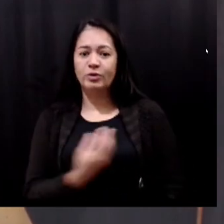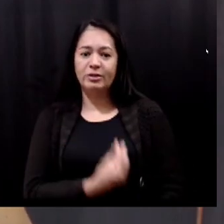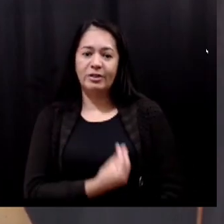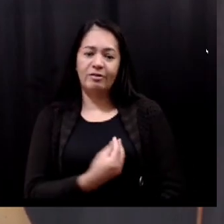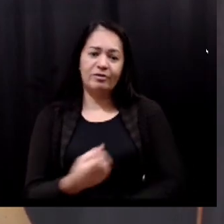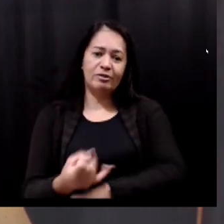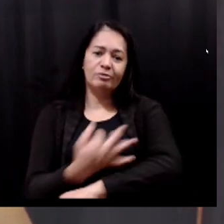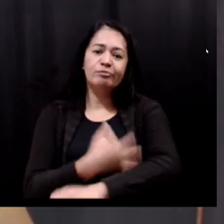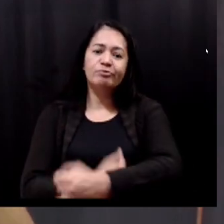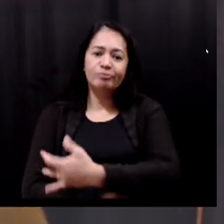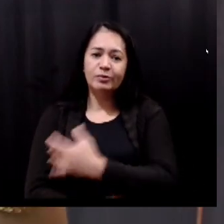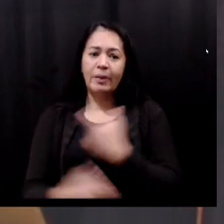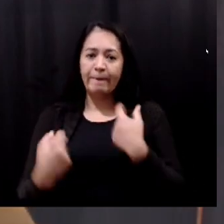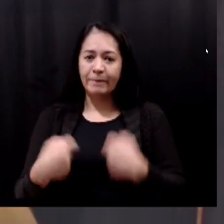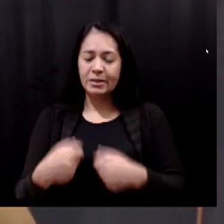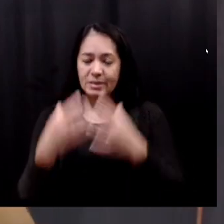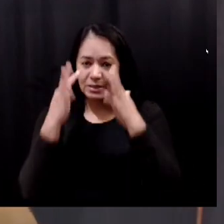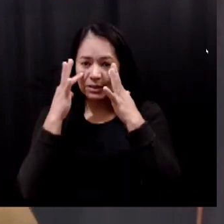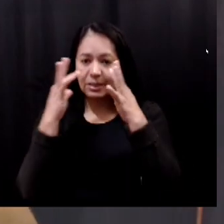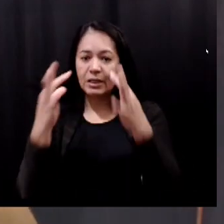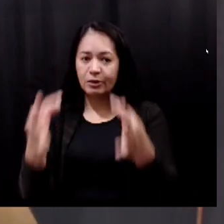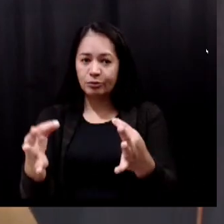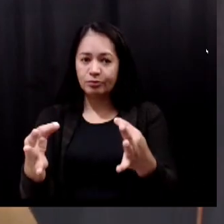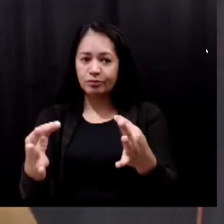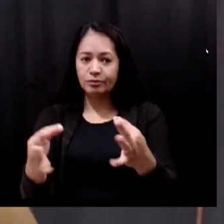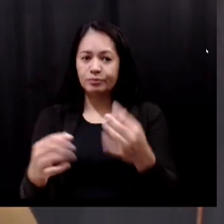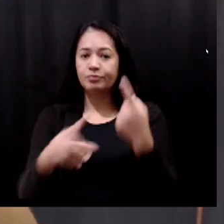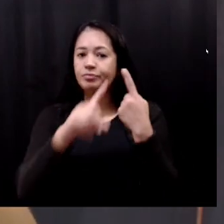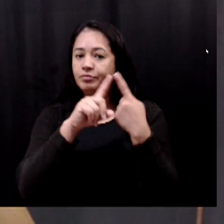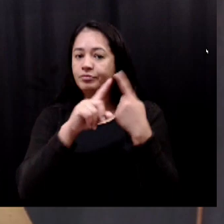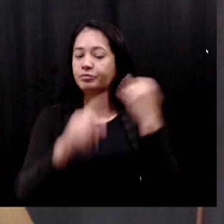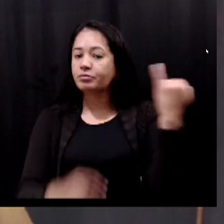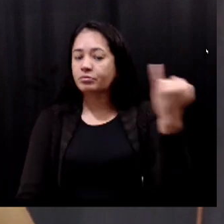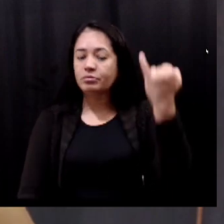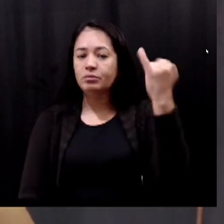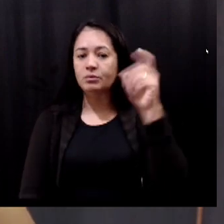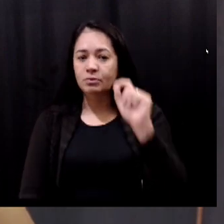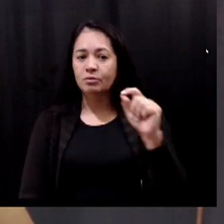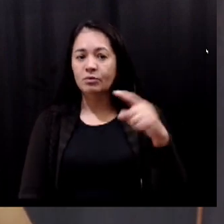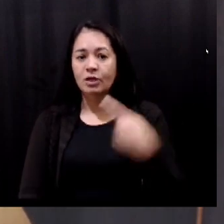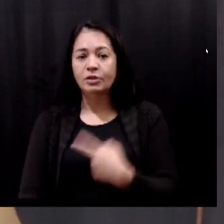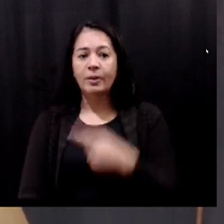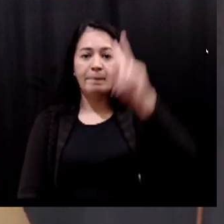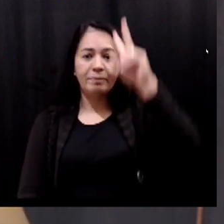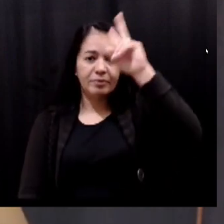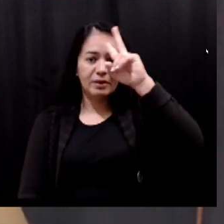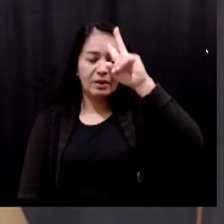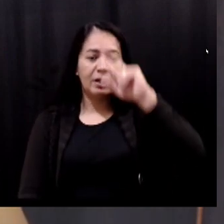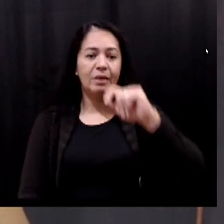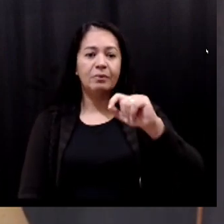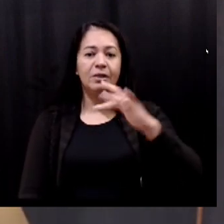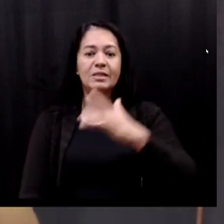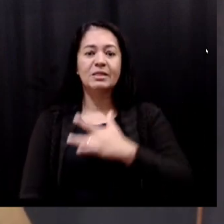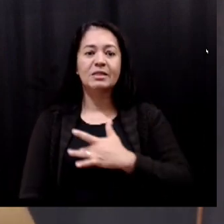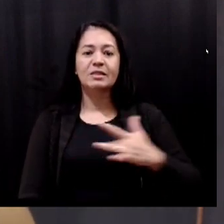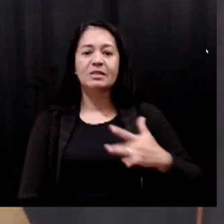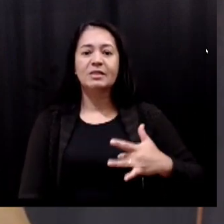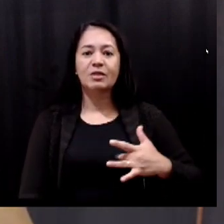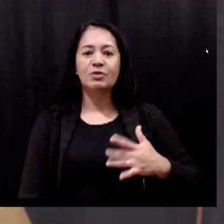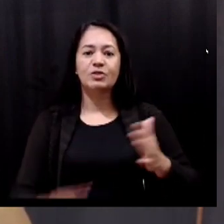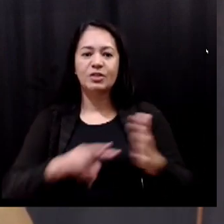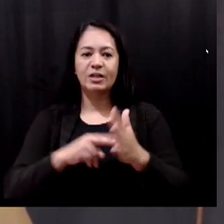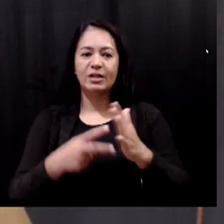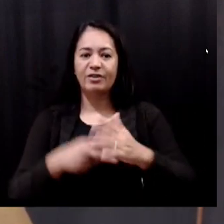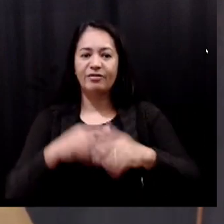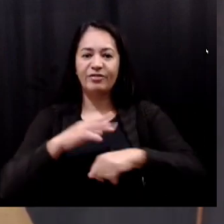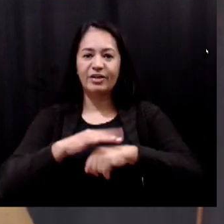muito atento, né. Uma coisa que é importante é que a gente tem que lembrar que saúde, ela não é curar a doença. Saúde é a gente